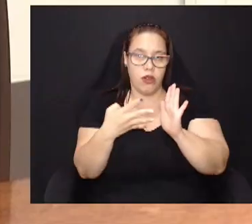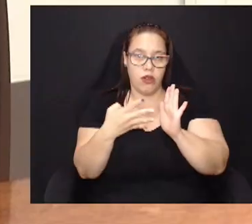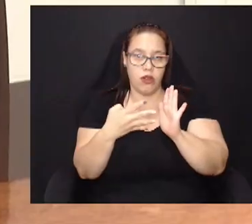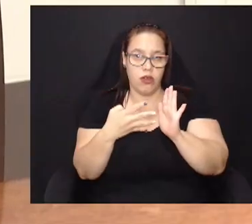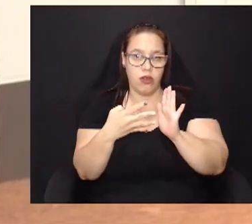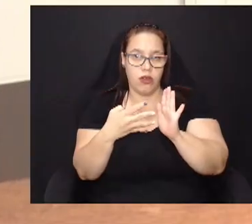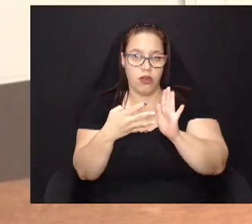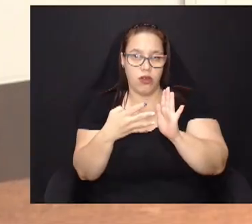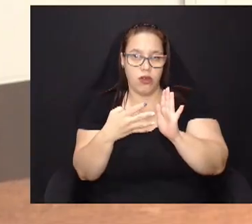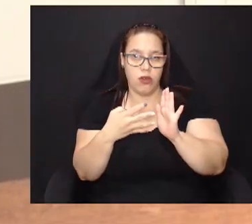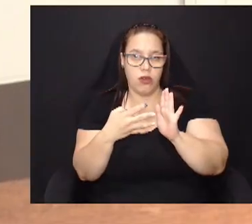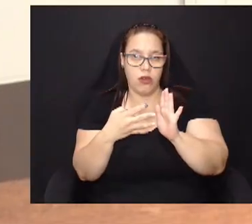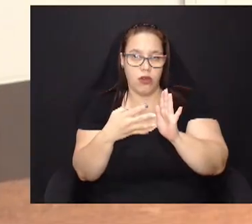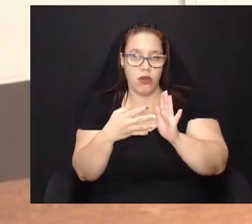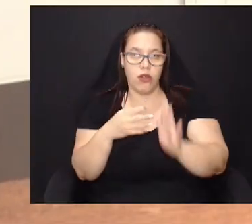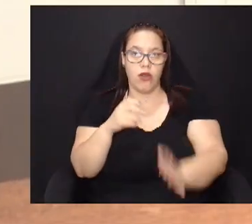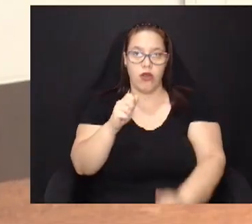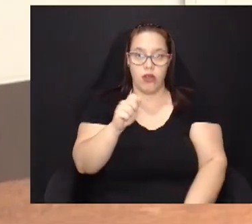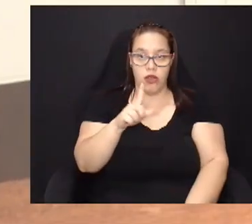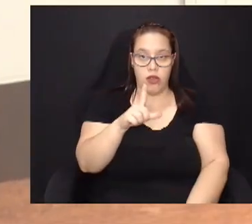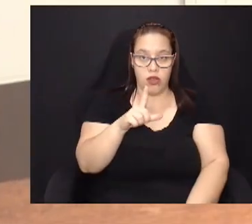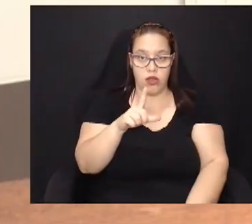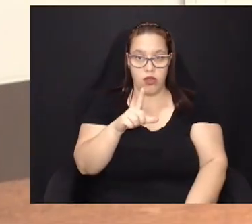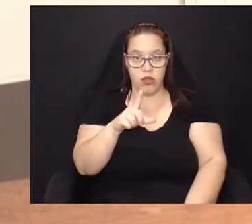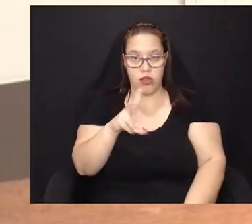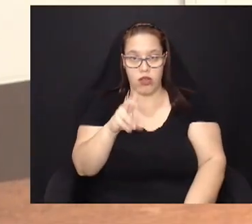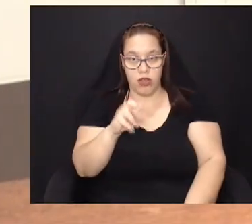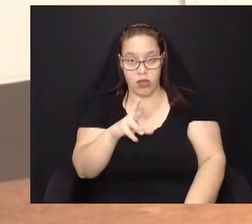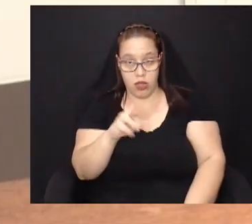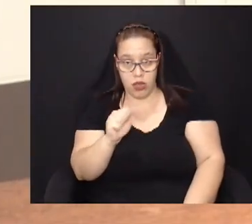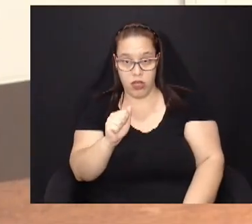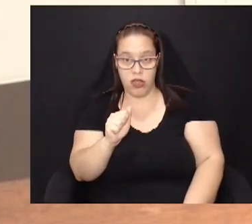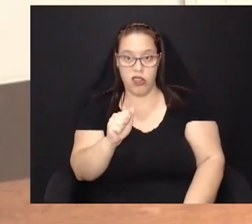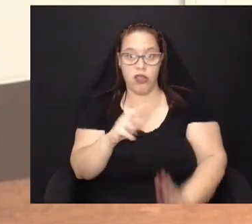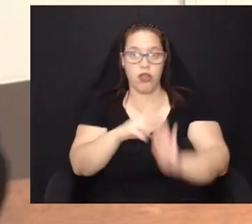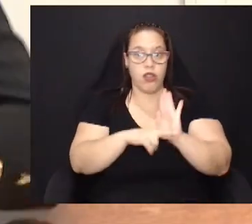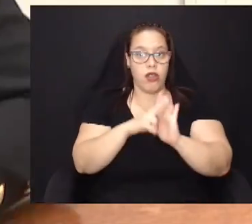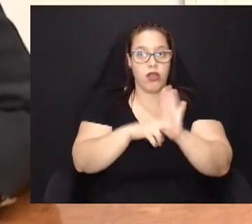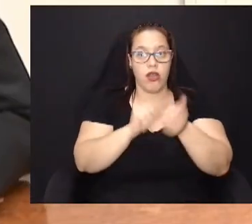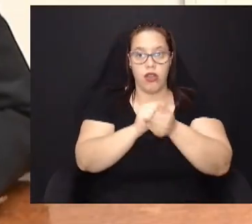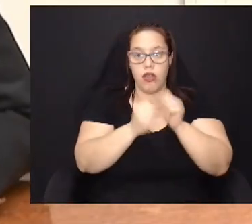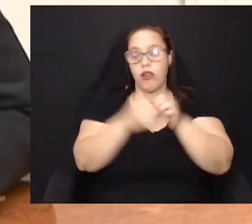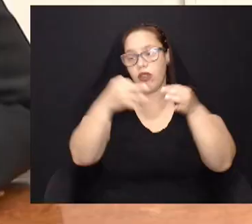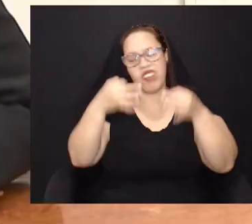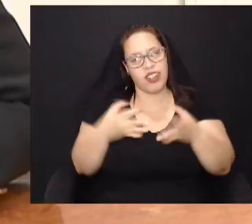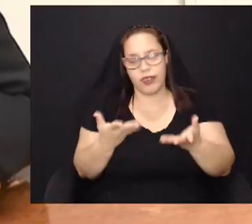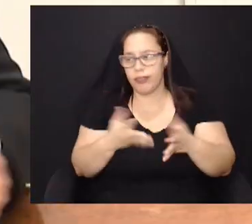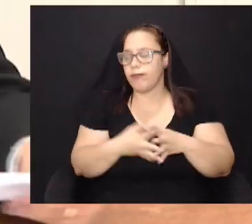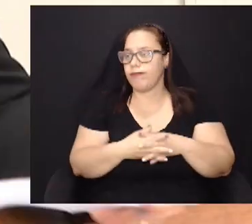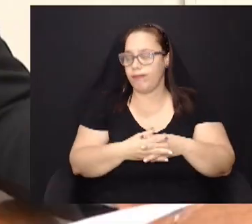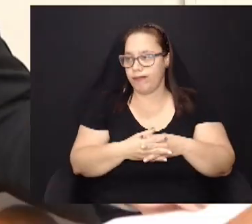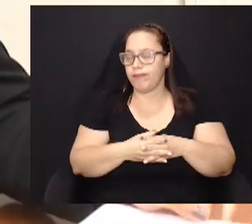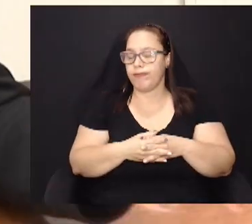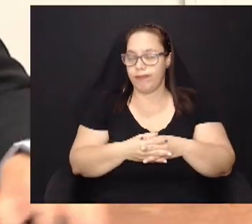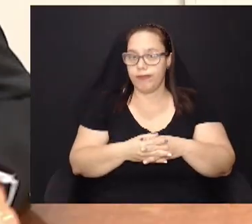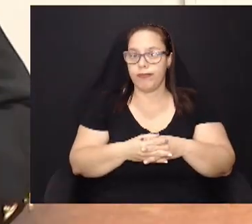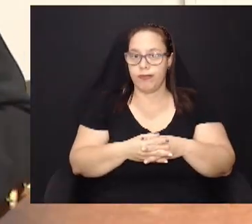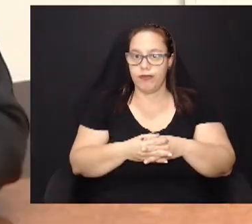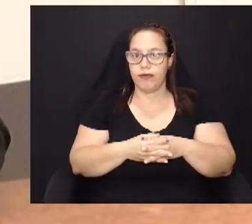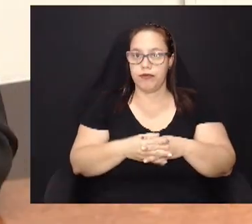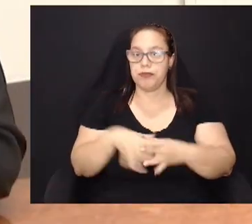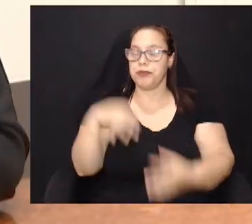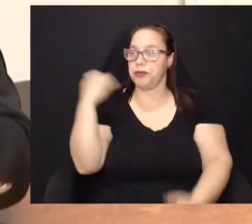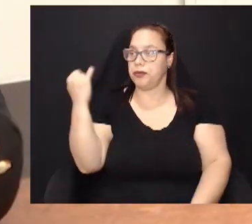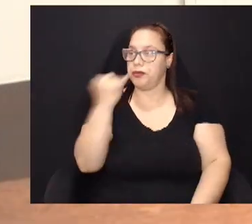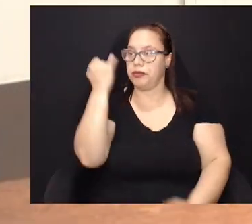imediata, se não tivesse um alvará, e a gente viu que a redação não estava escrita de uma maneira correta. Então, isso que é importante da